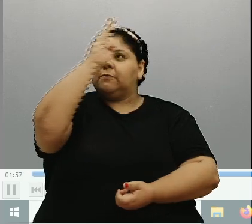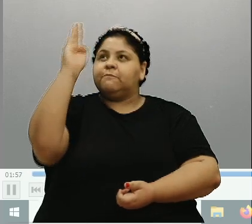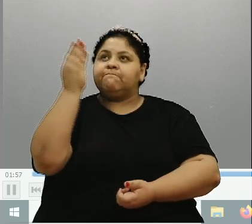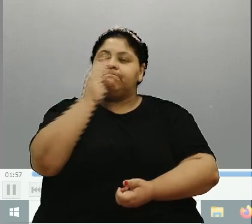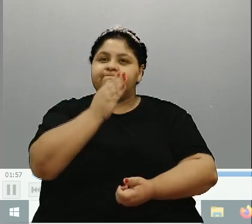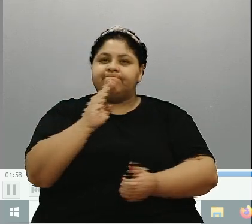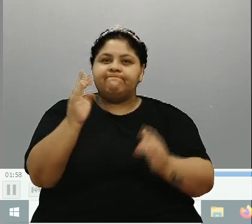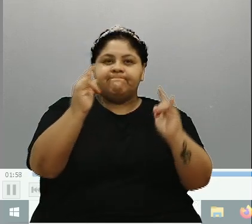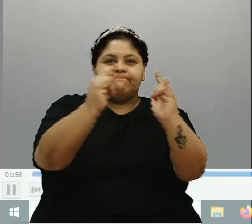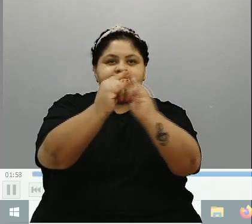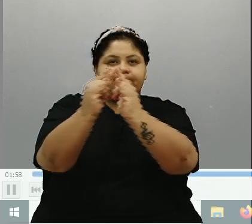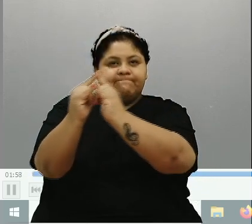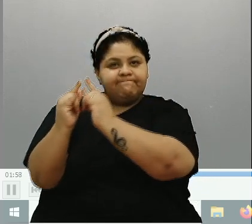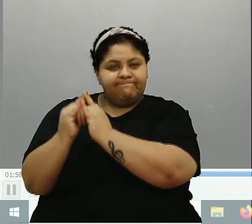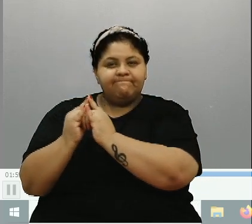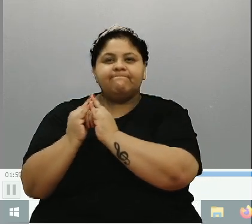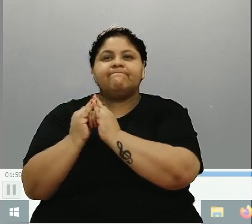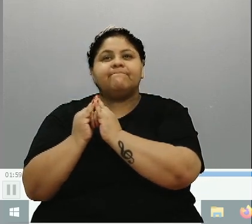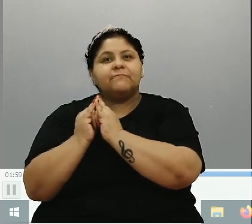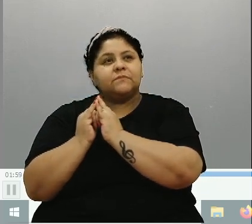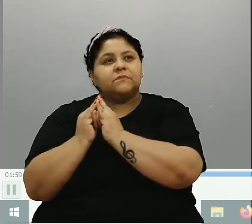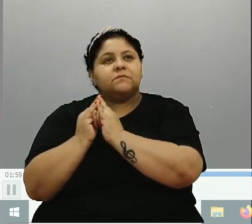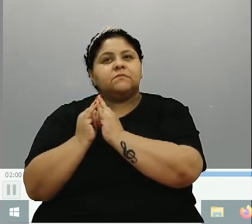Instituto de Leitura Quindim